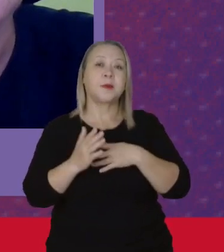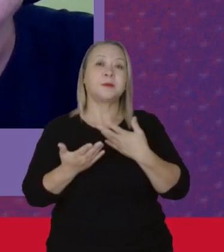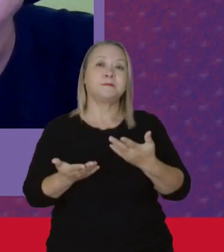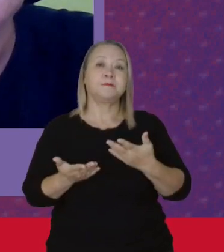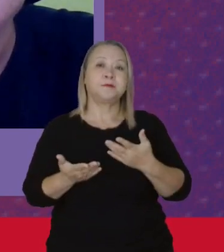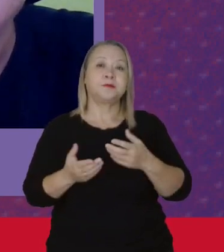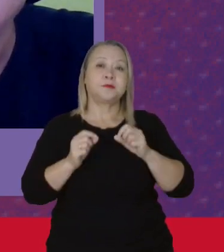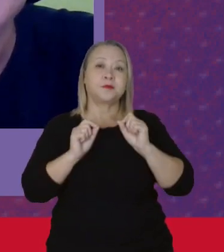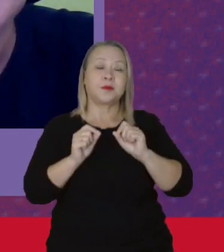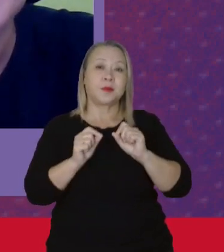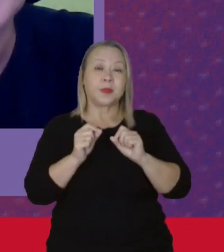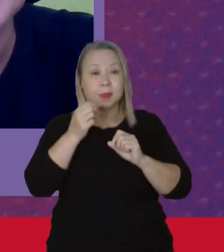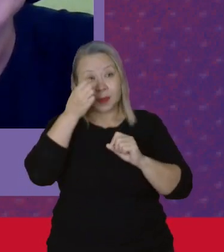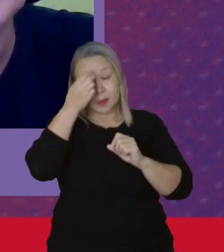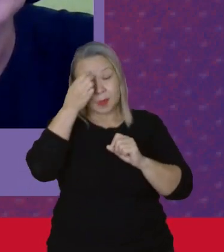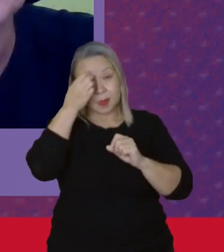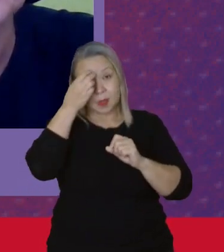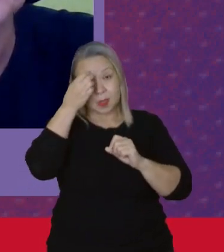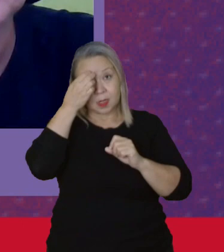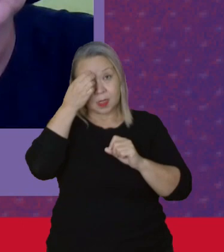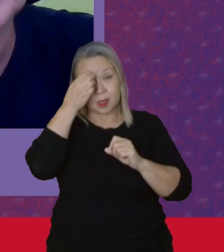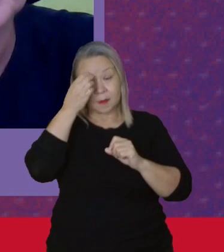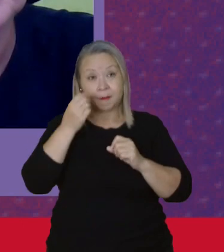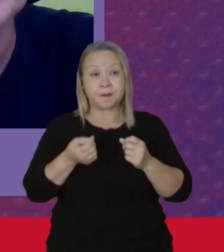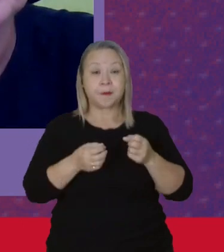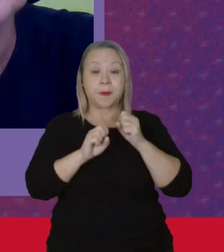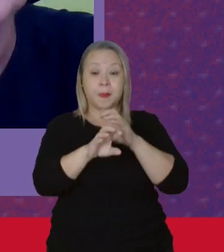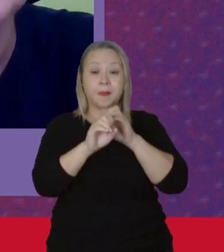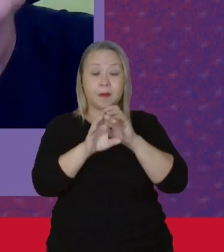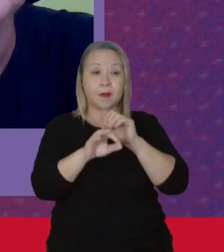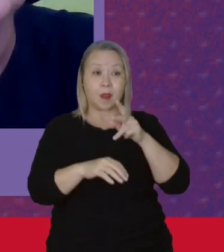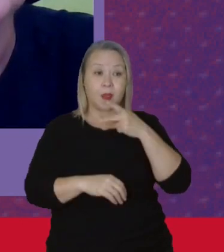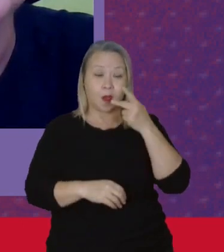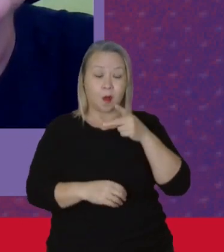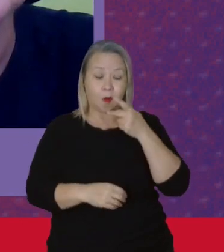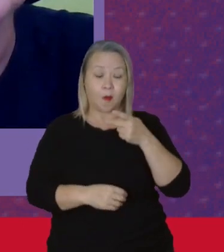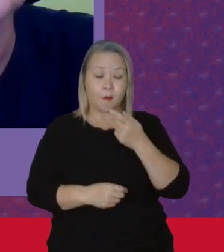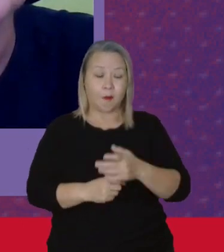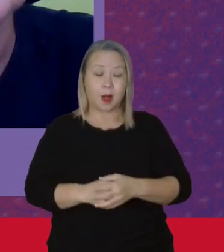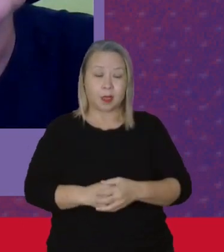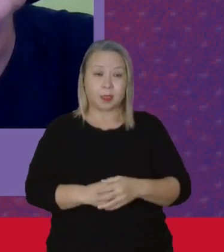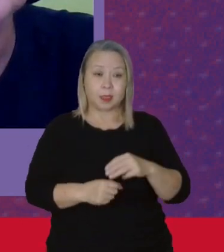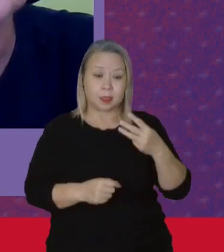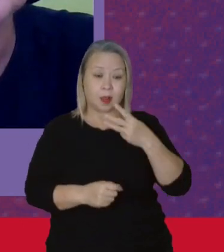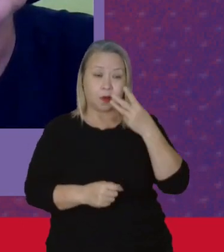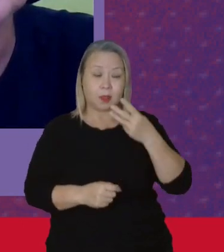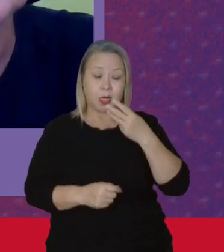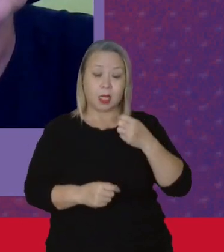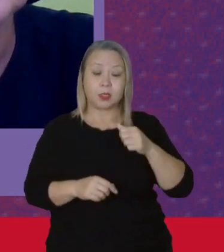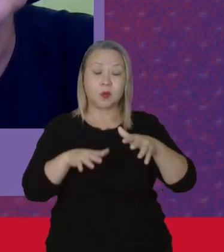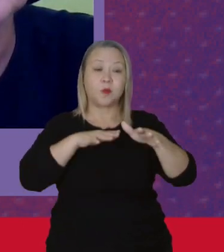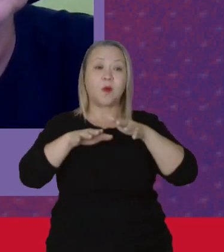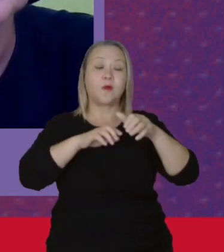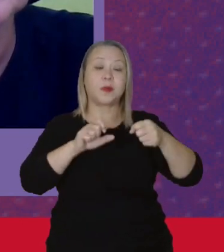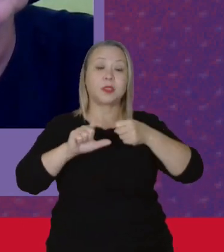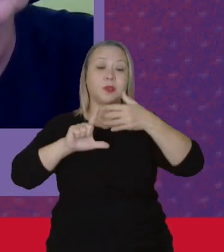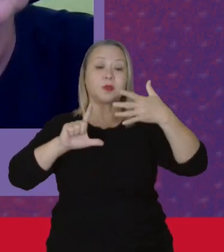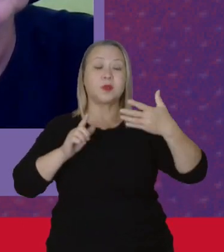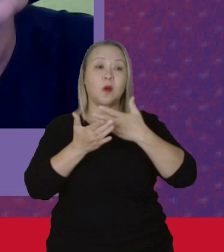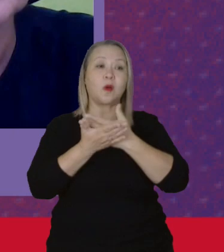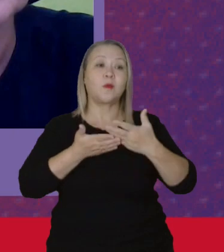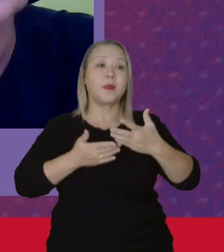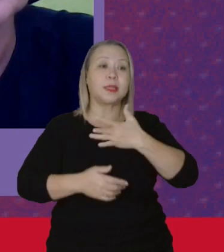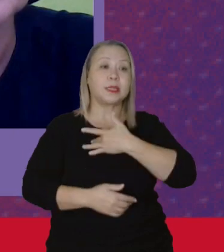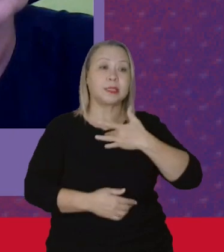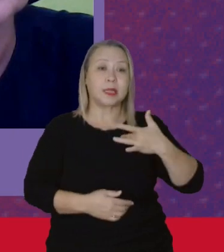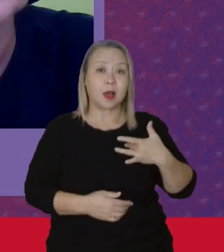a Chopeli, ela recupera na aula 3 que a história do próprio movimento LGBT começa na saúde, né?